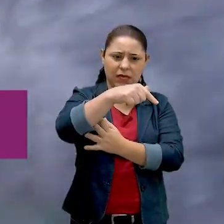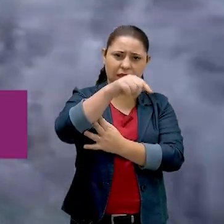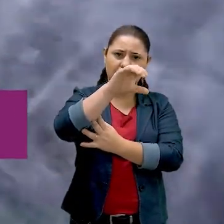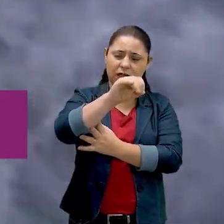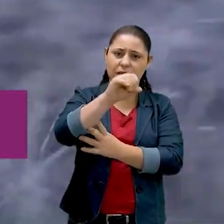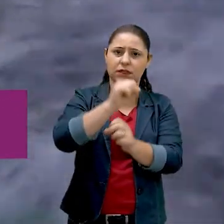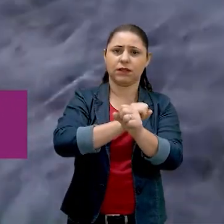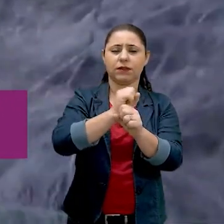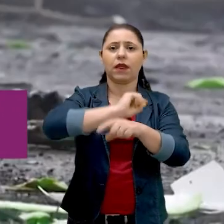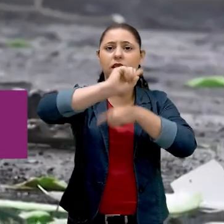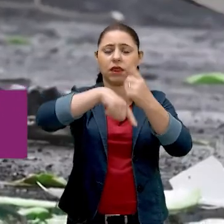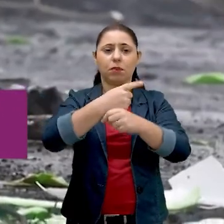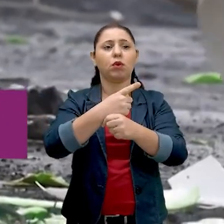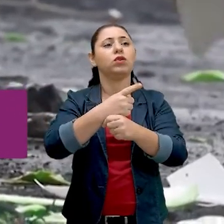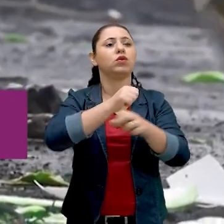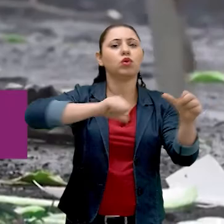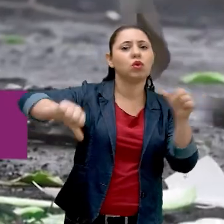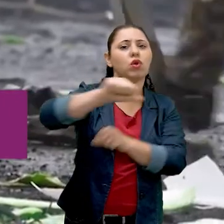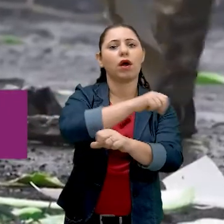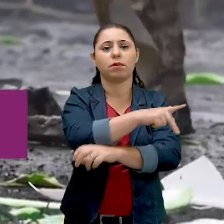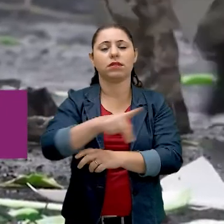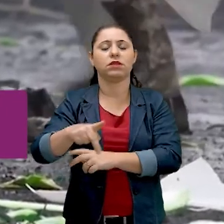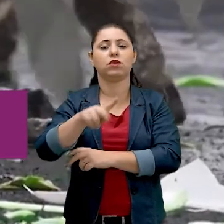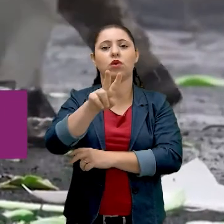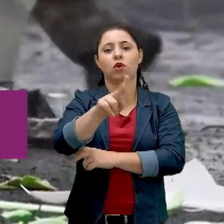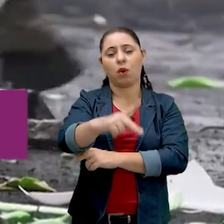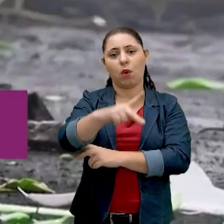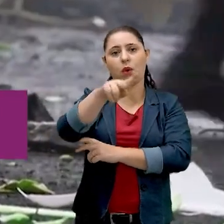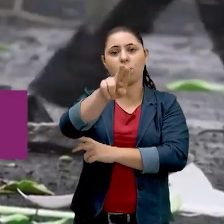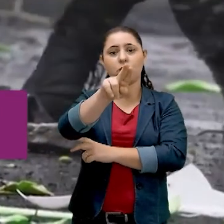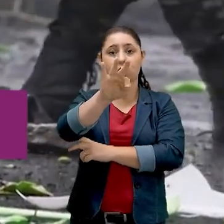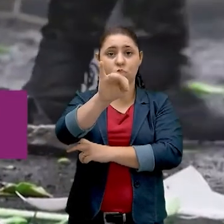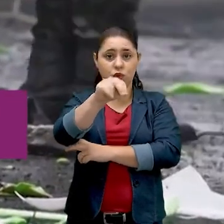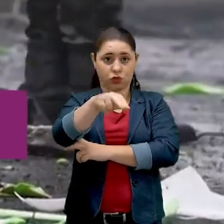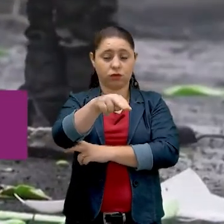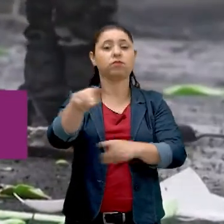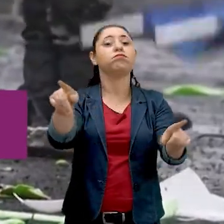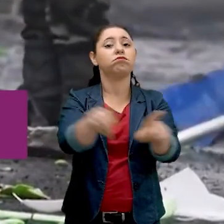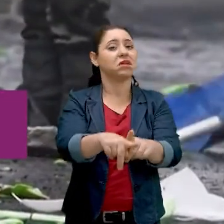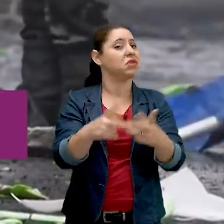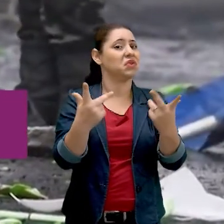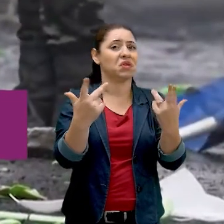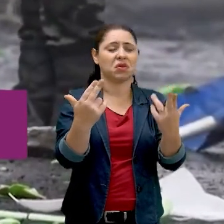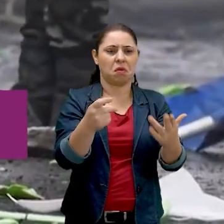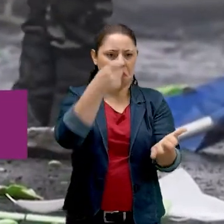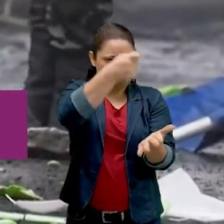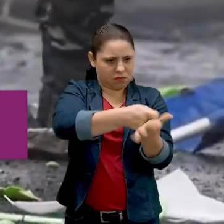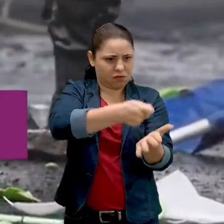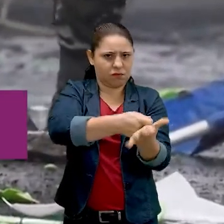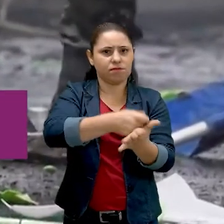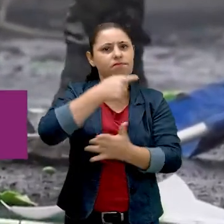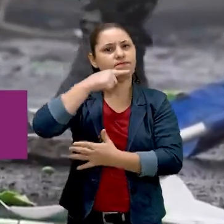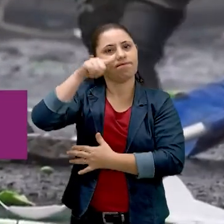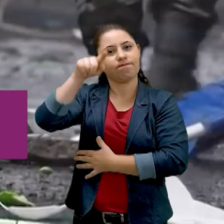70 anos. De repente vem Putin. No lugar de Yeltsin, vem o Putin. Mesmo modelo de ditadura, a Rússia, o russo